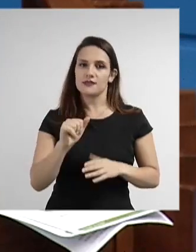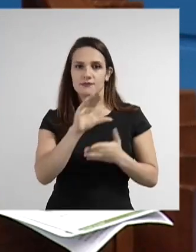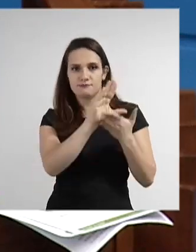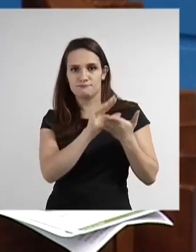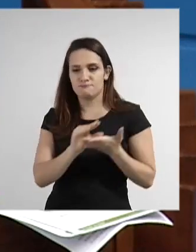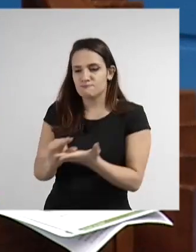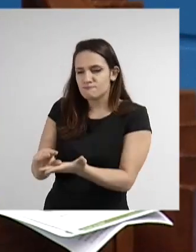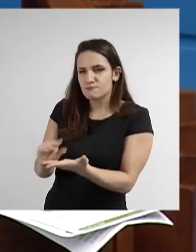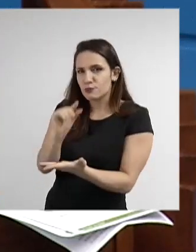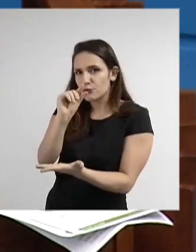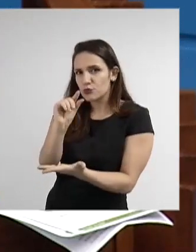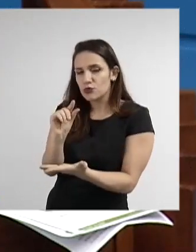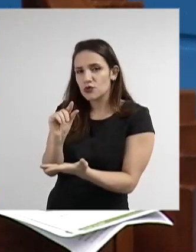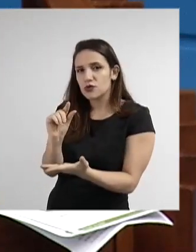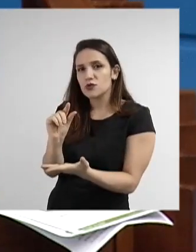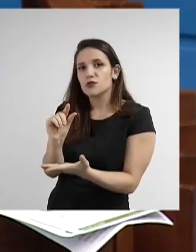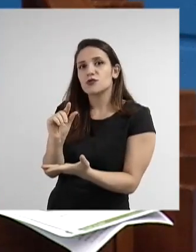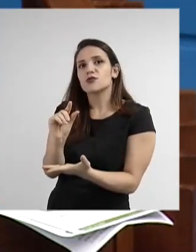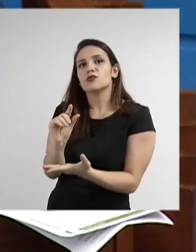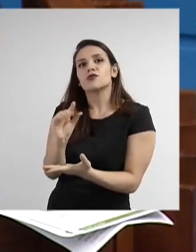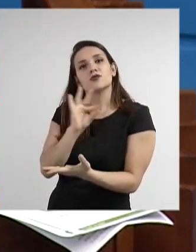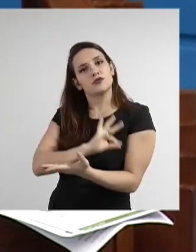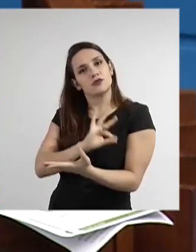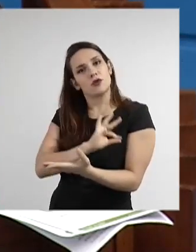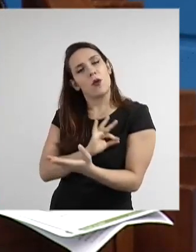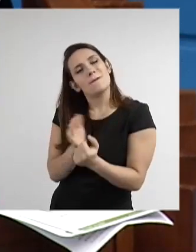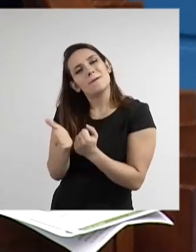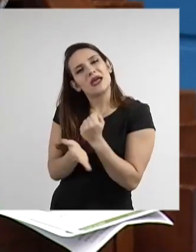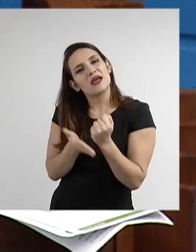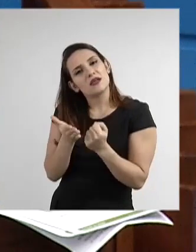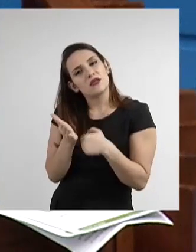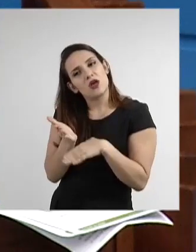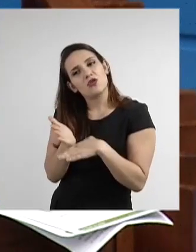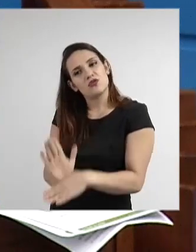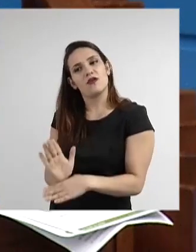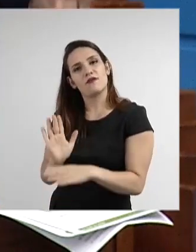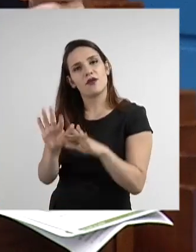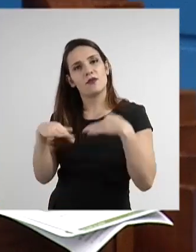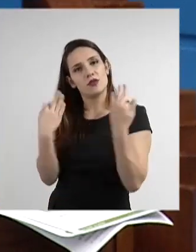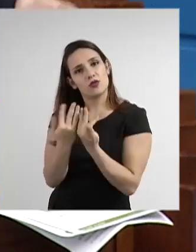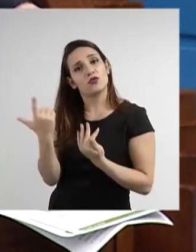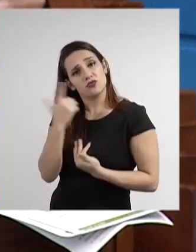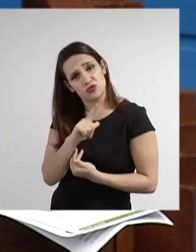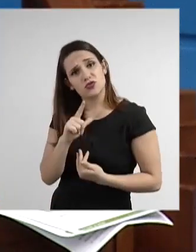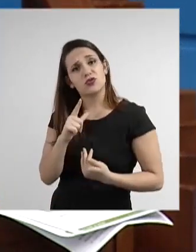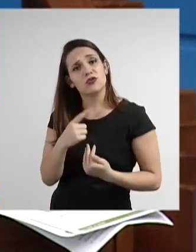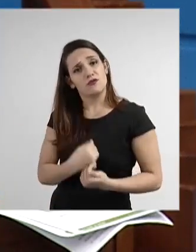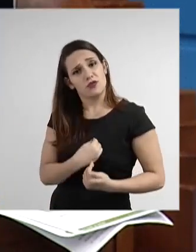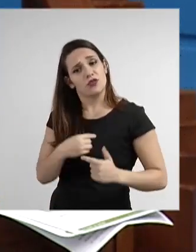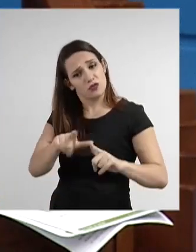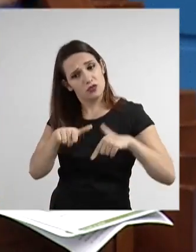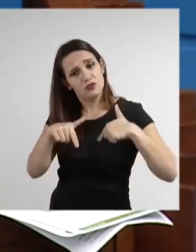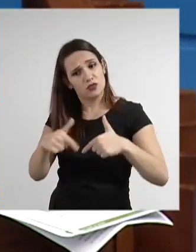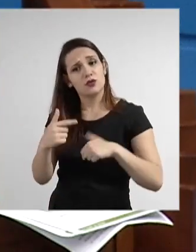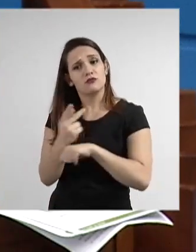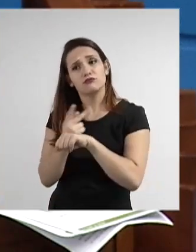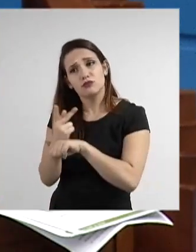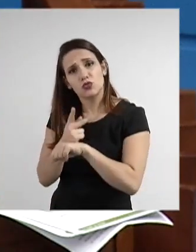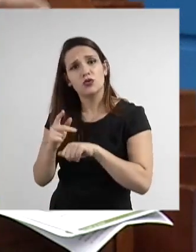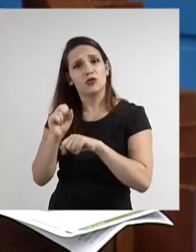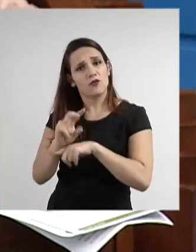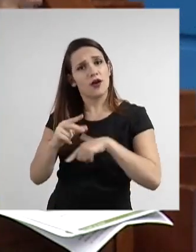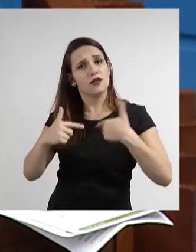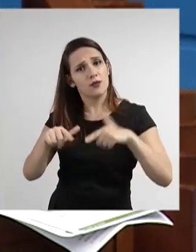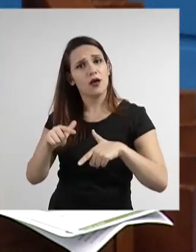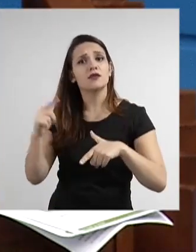aquele mínimo necessário para a família, né, se sustentar e continuar lutando, indo atrás de emprego, buscando